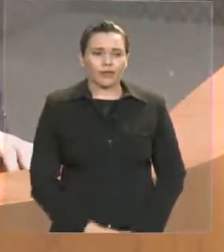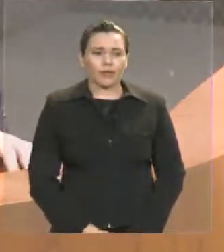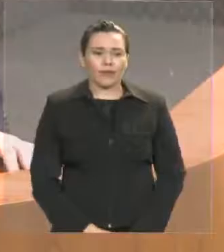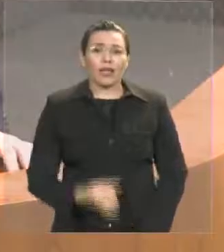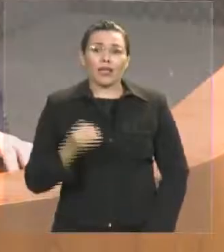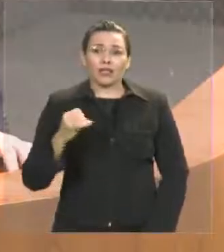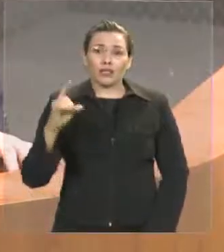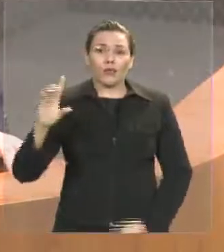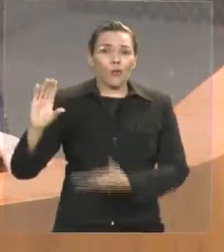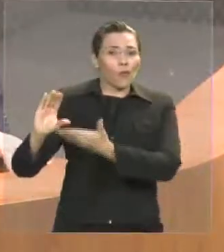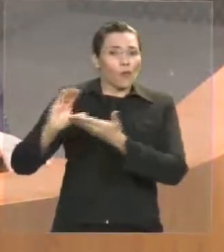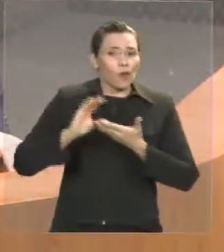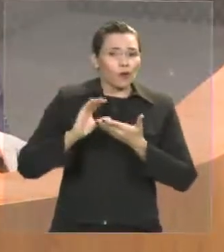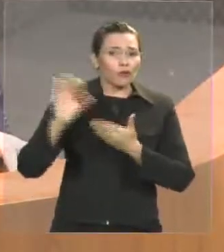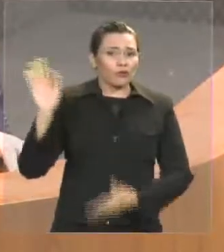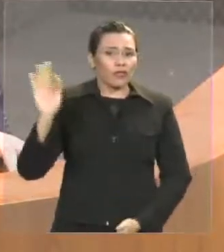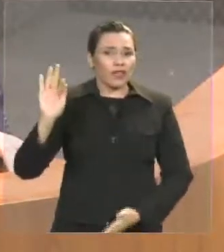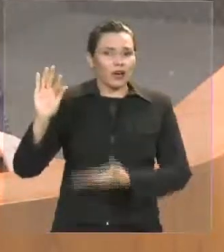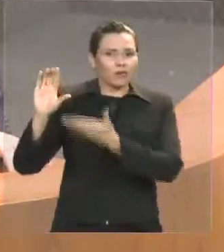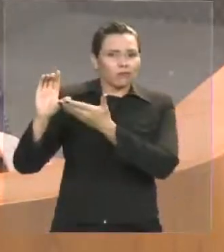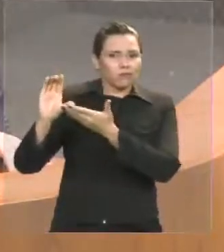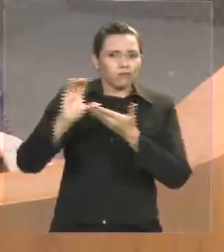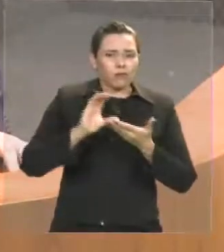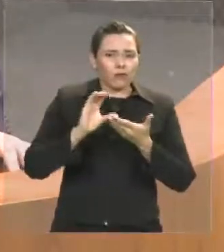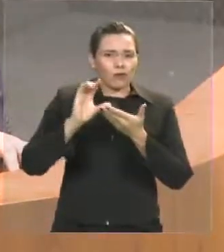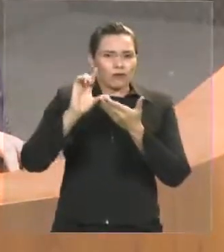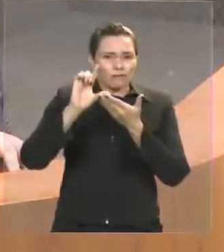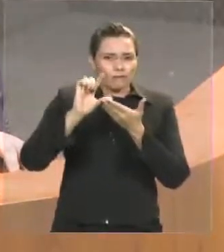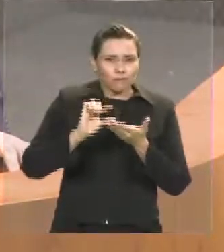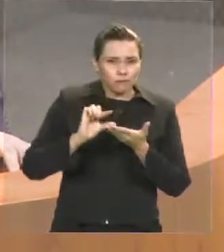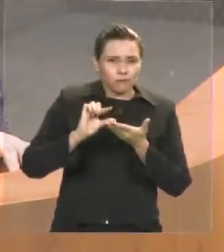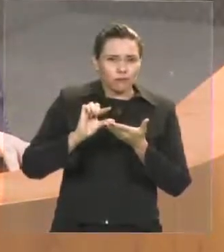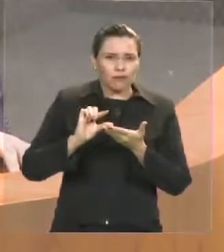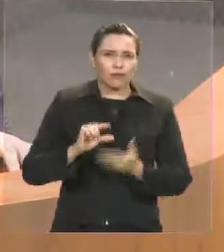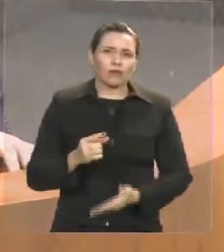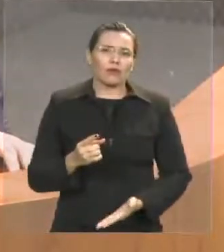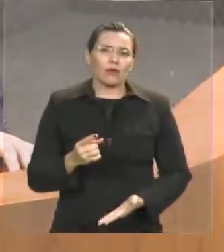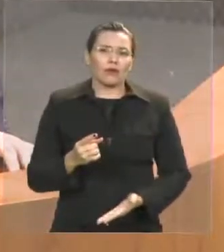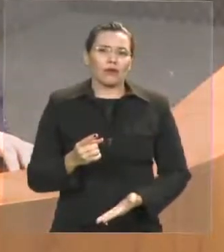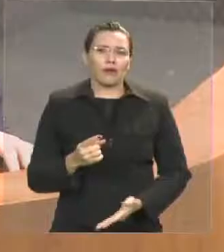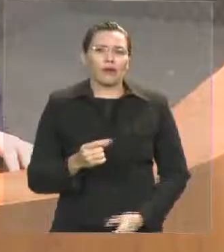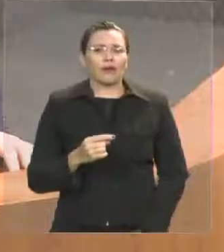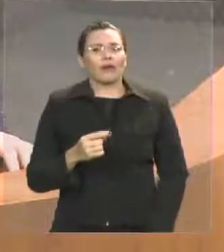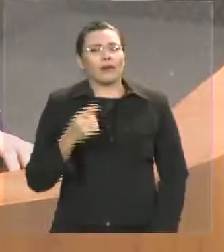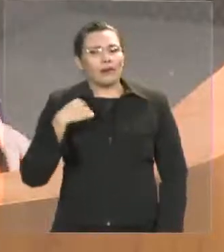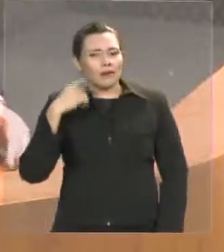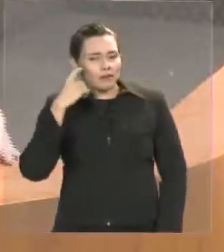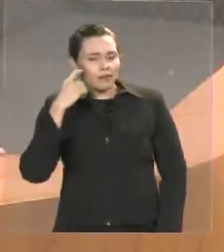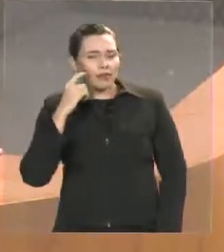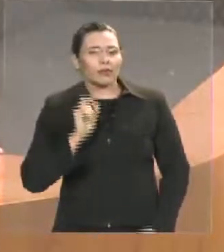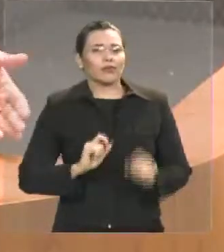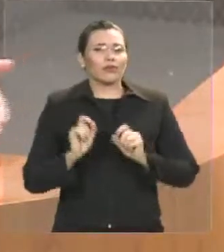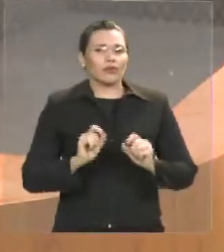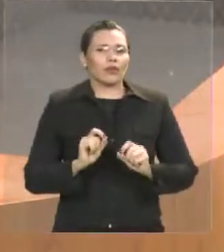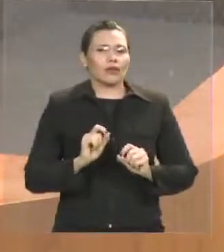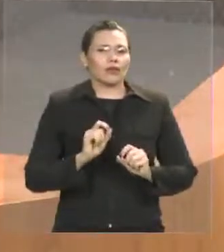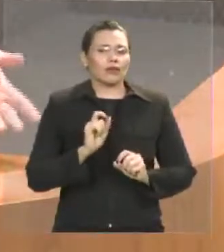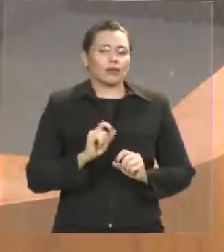maior, deputado Júnior Verde. Isso é matemática, é simples. E é, eu acho, de conhecimento de